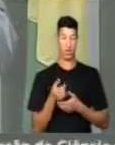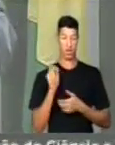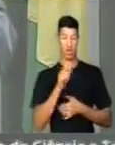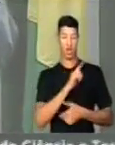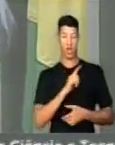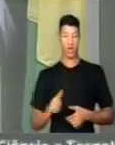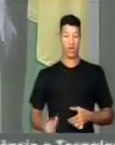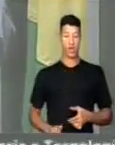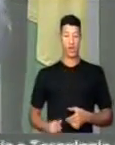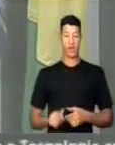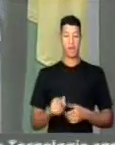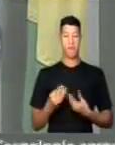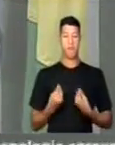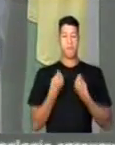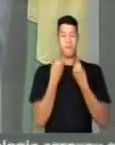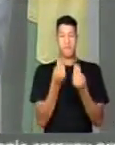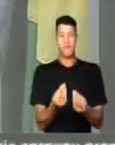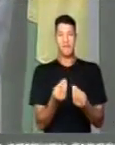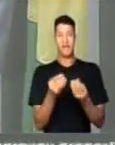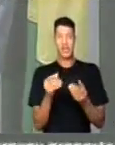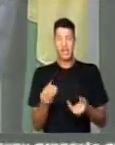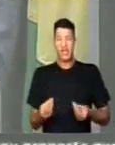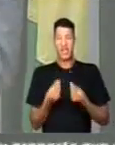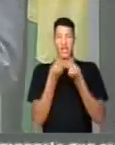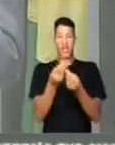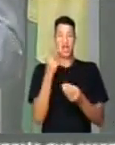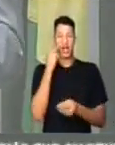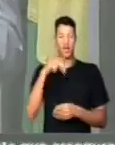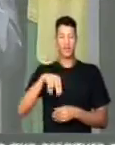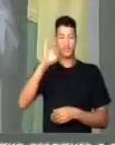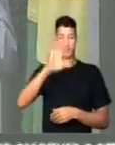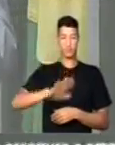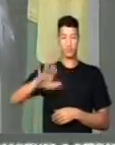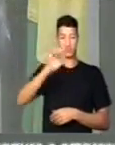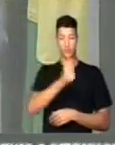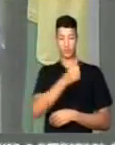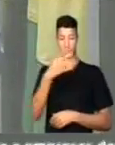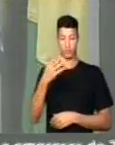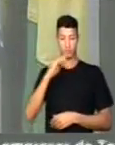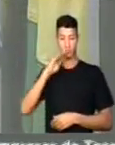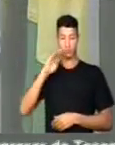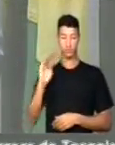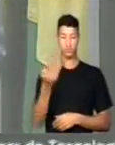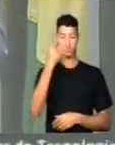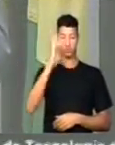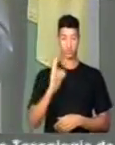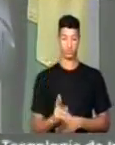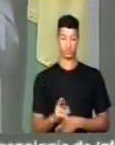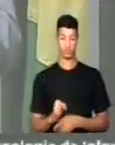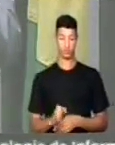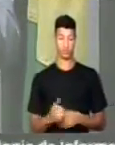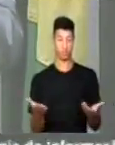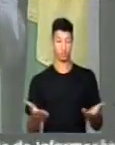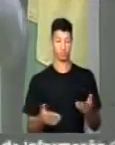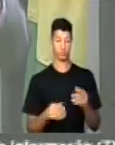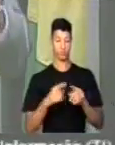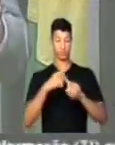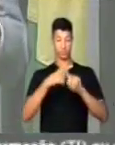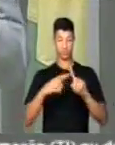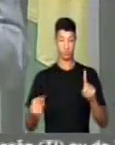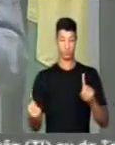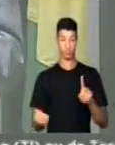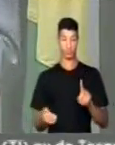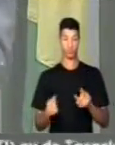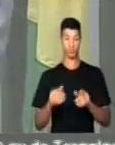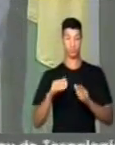que o governo dê uma concessão para o Nordeste de 14 bilhões de reais. A metade a